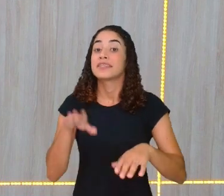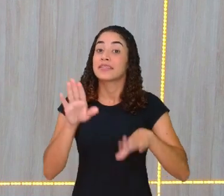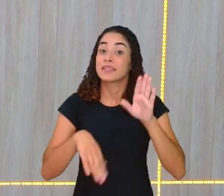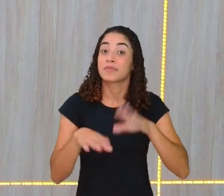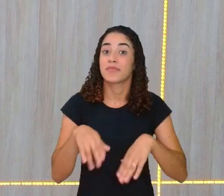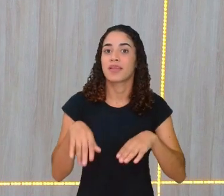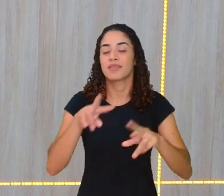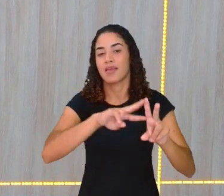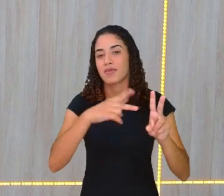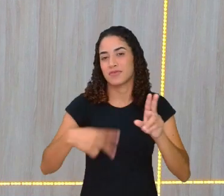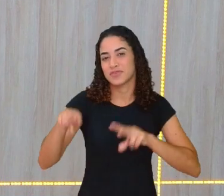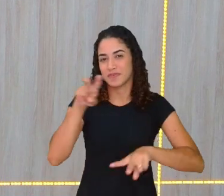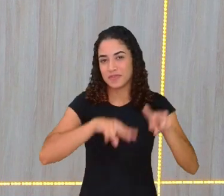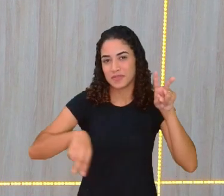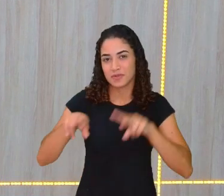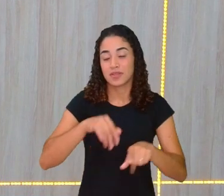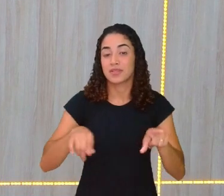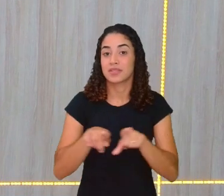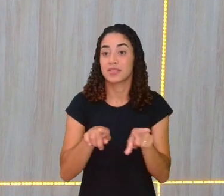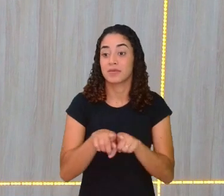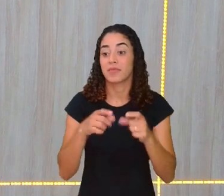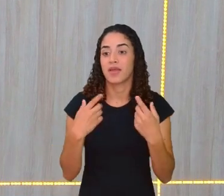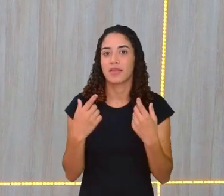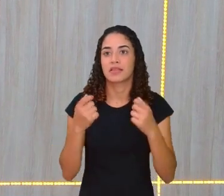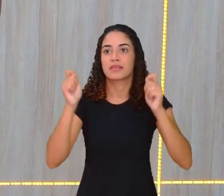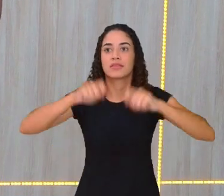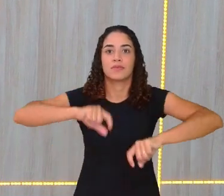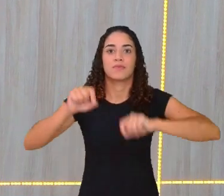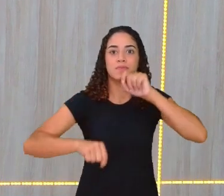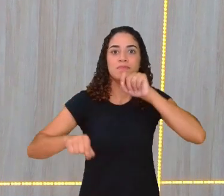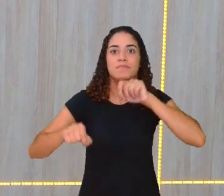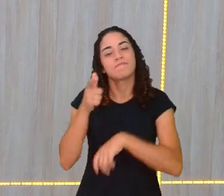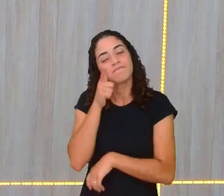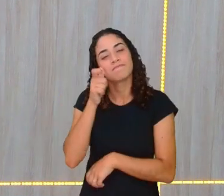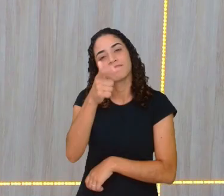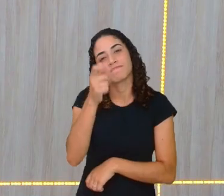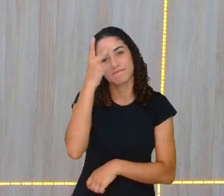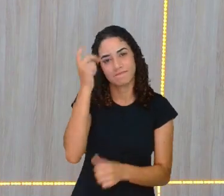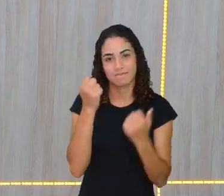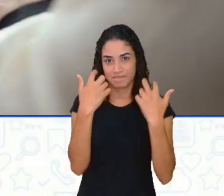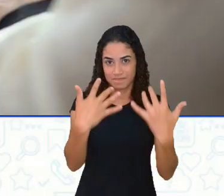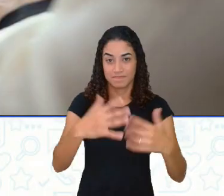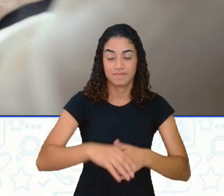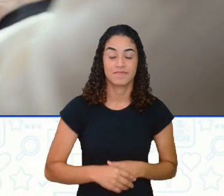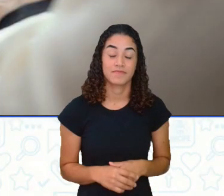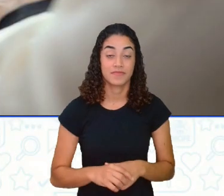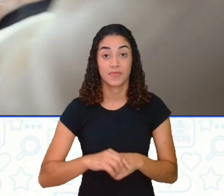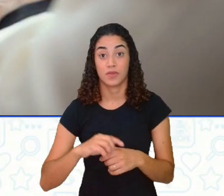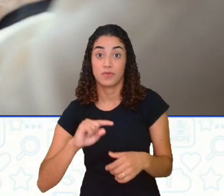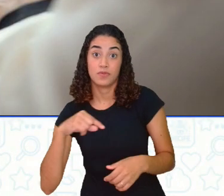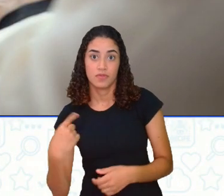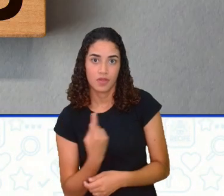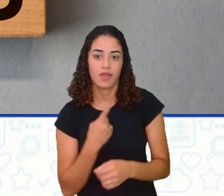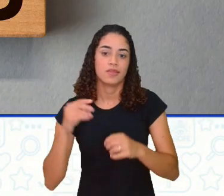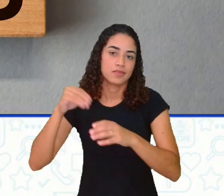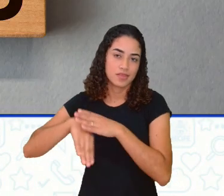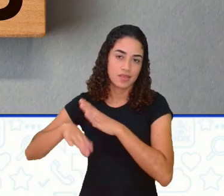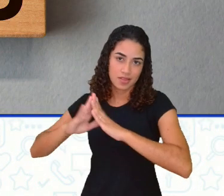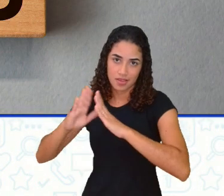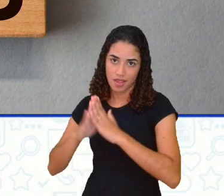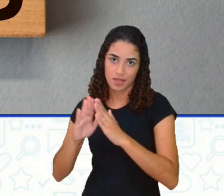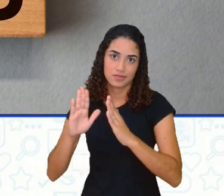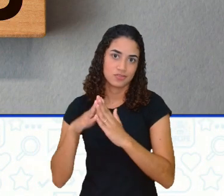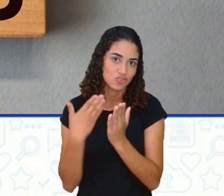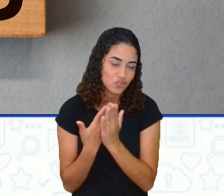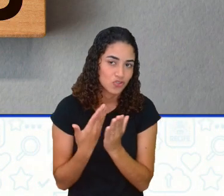das obras, eu consigo também gerar interesse, tá certo? Do meu público leitor. E como a gente, dentro de casa, da nossa